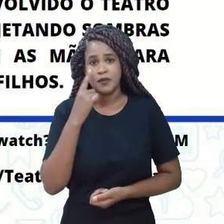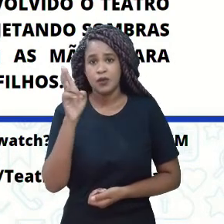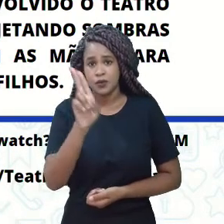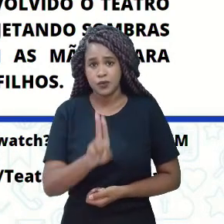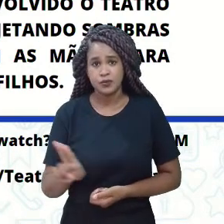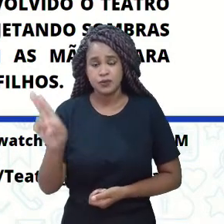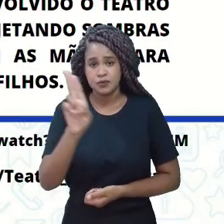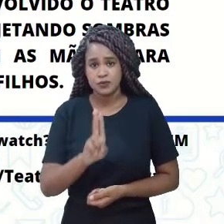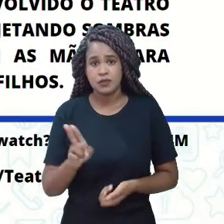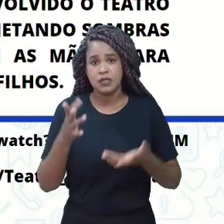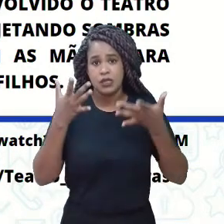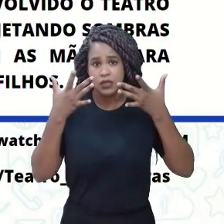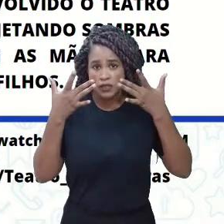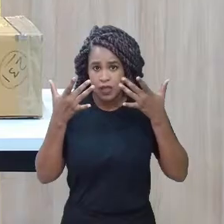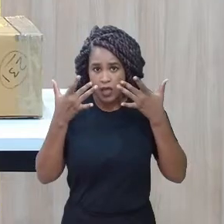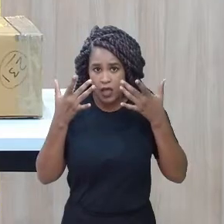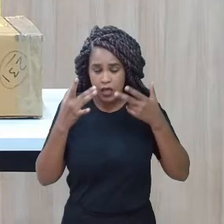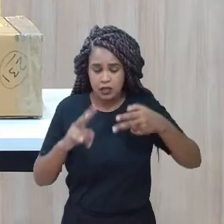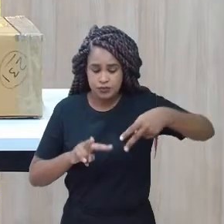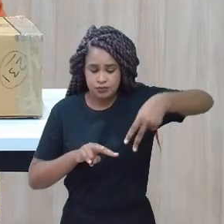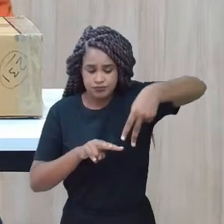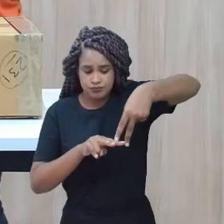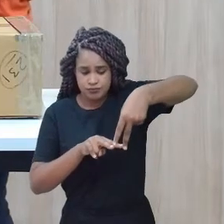Teatro de sombras, tá?